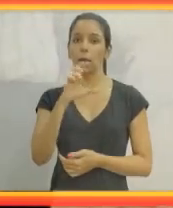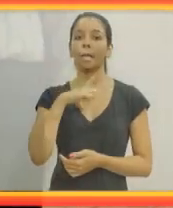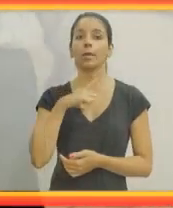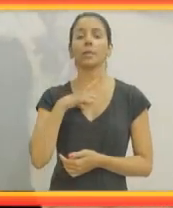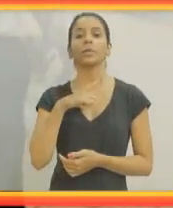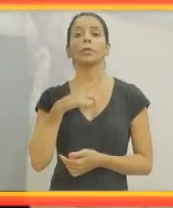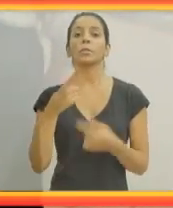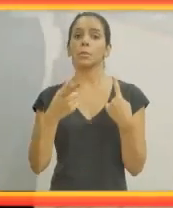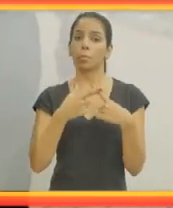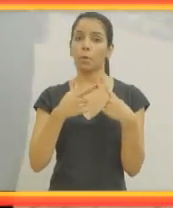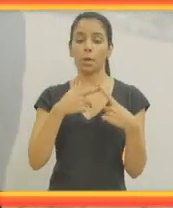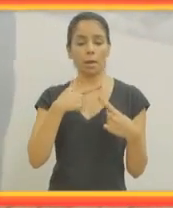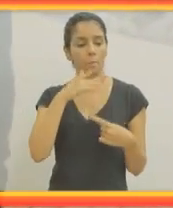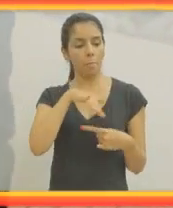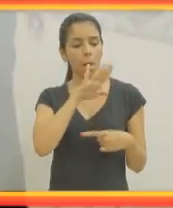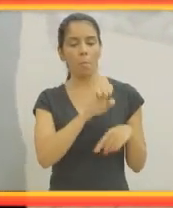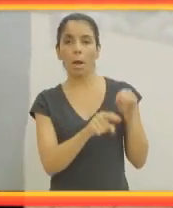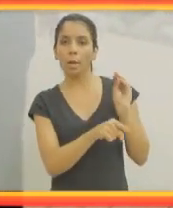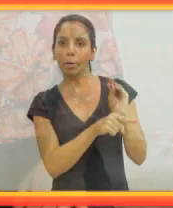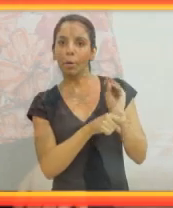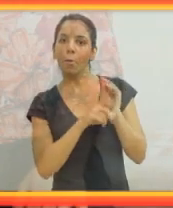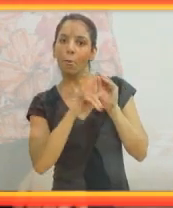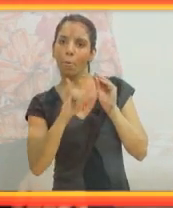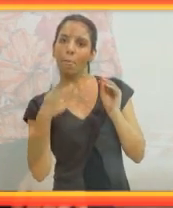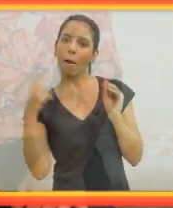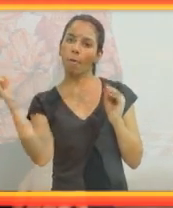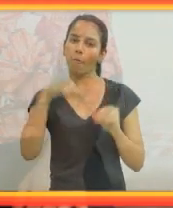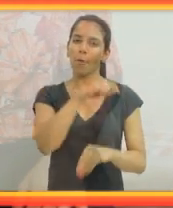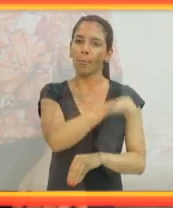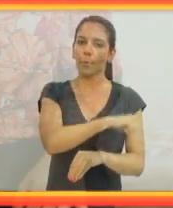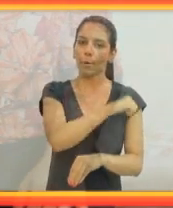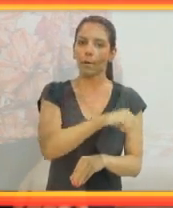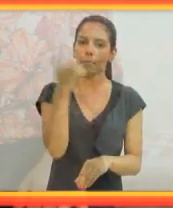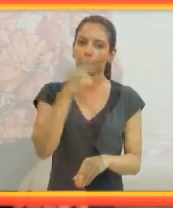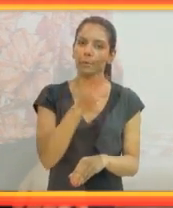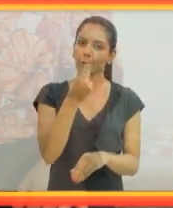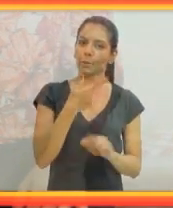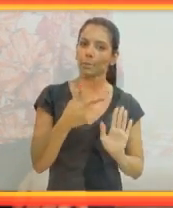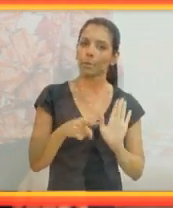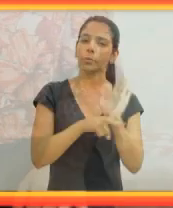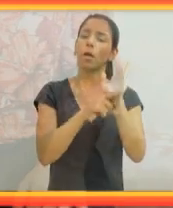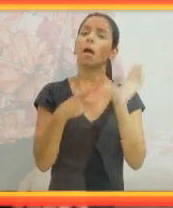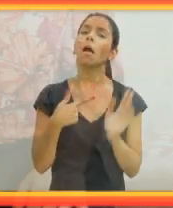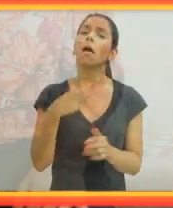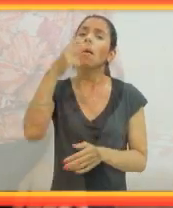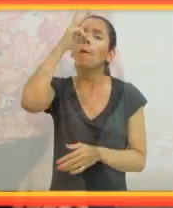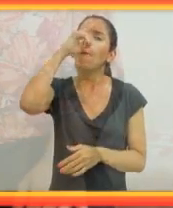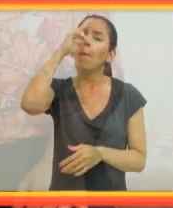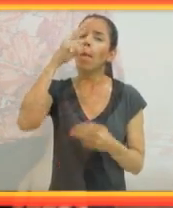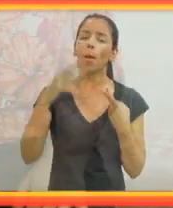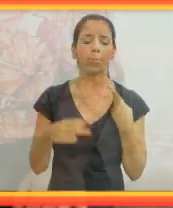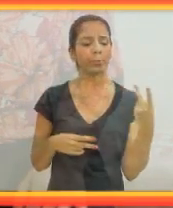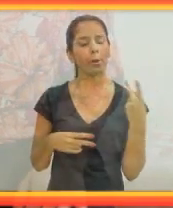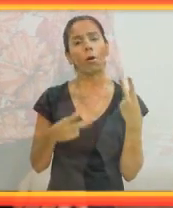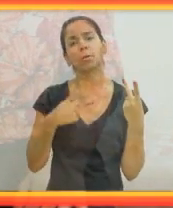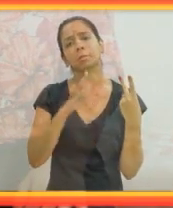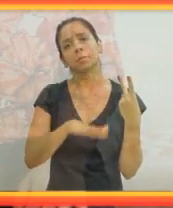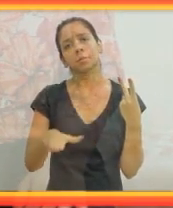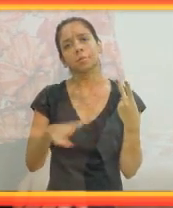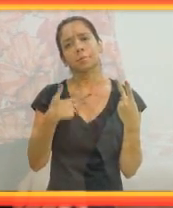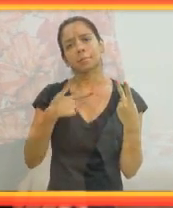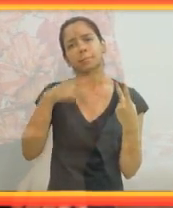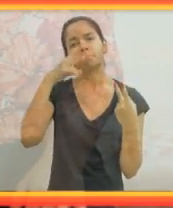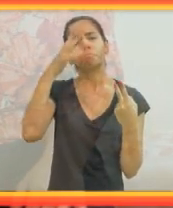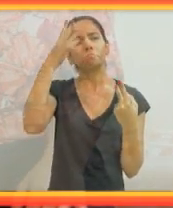mãe, que o pai veio para o Rio aqui, tentando ganhar um dinheirinho para ajudar. E eu me lembro de nós na infância,